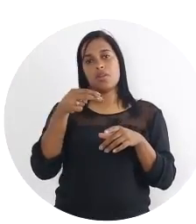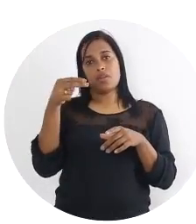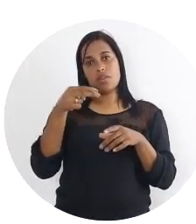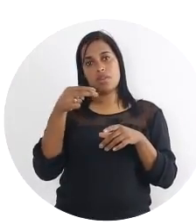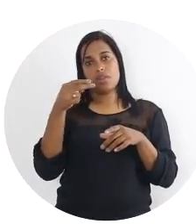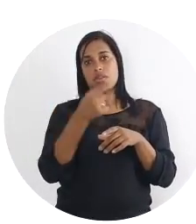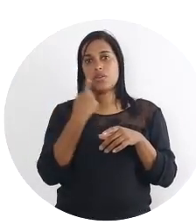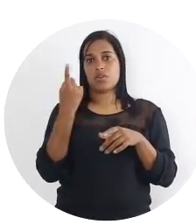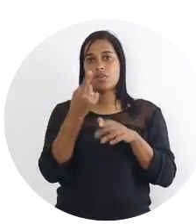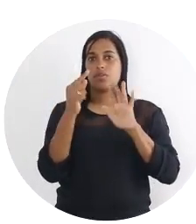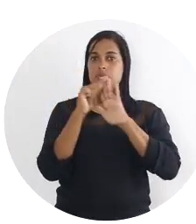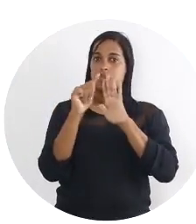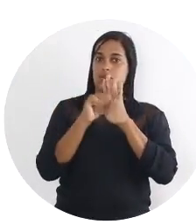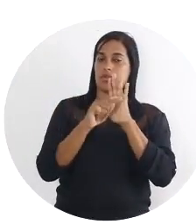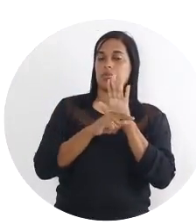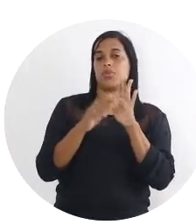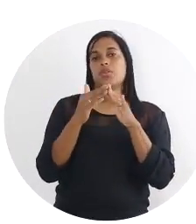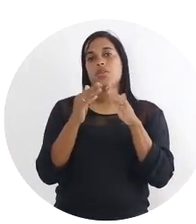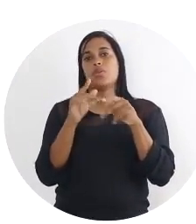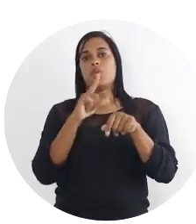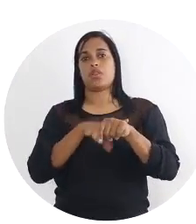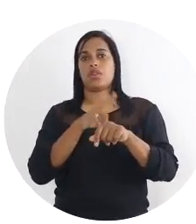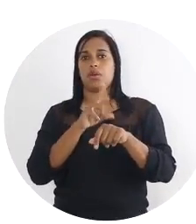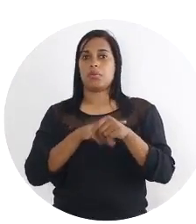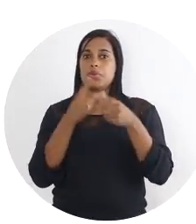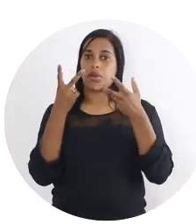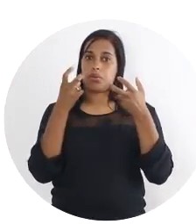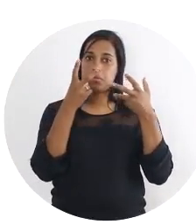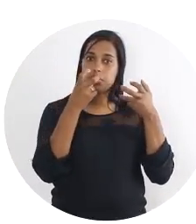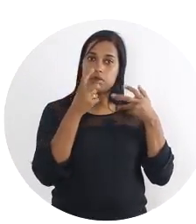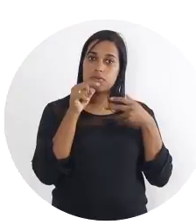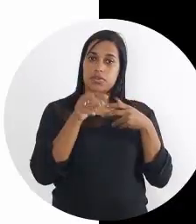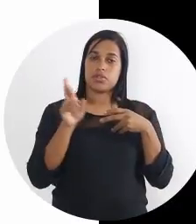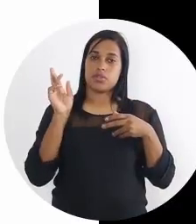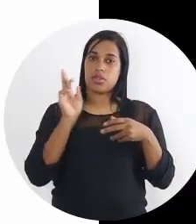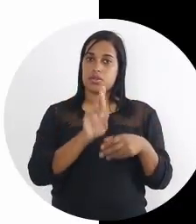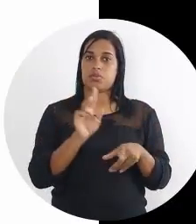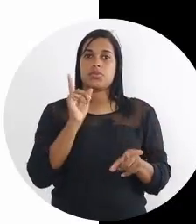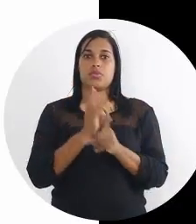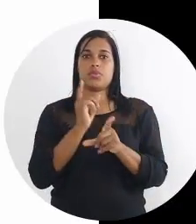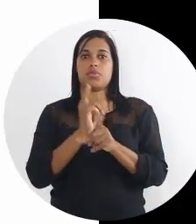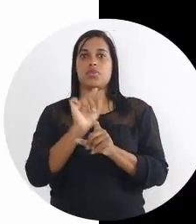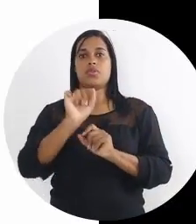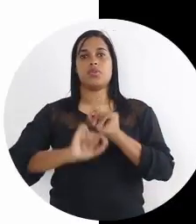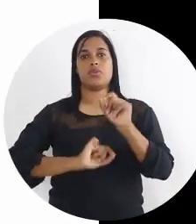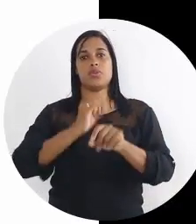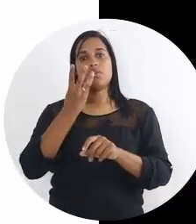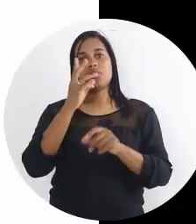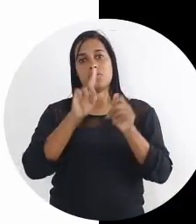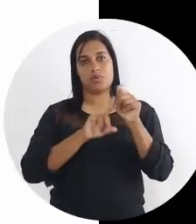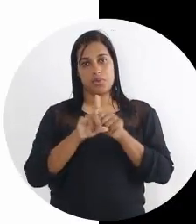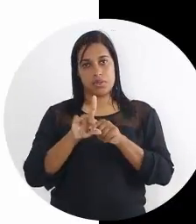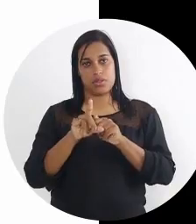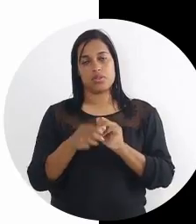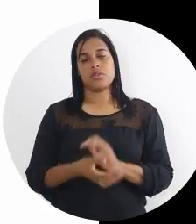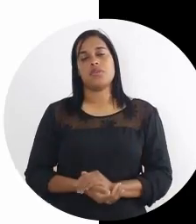que é o que o nosso problema está pedindo, o prazo. Observe então que a nossa resposta encontrada será 3 meses.